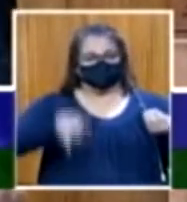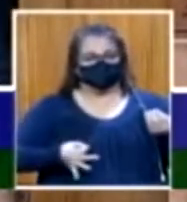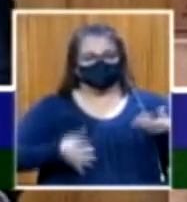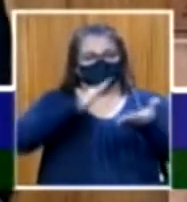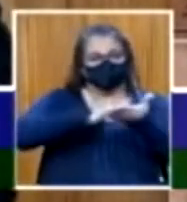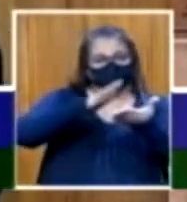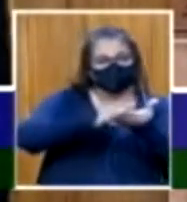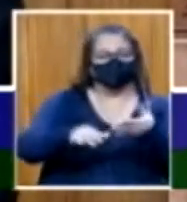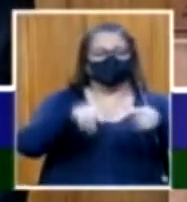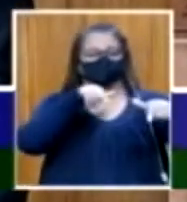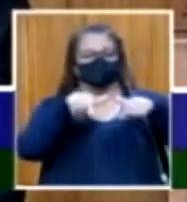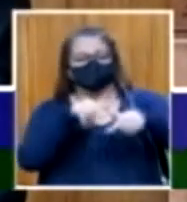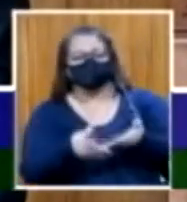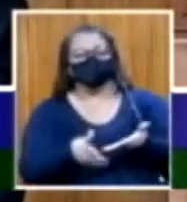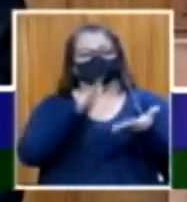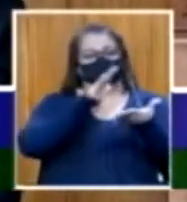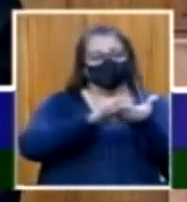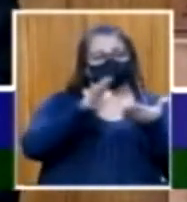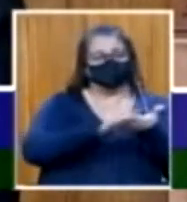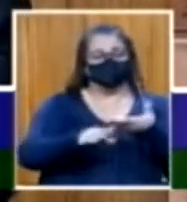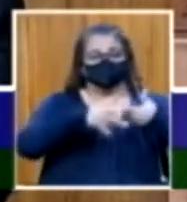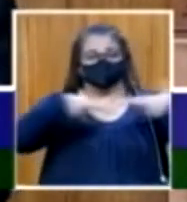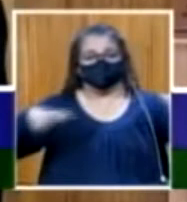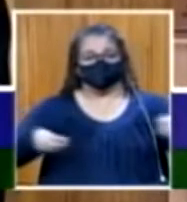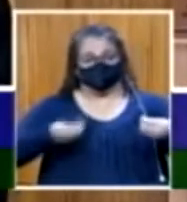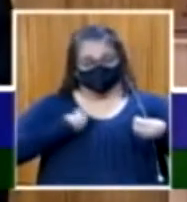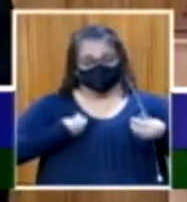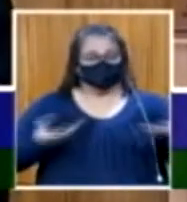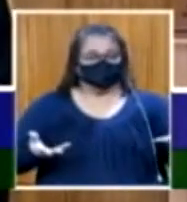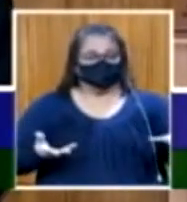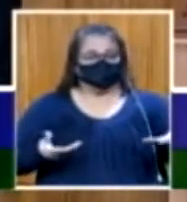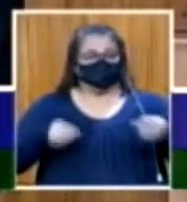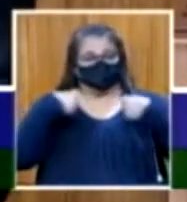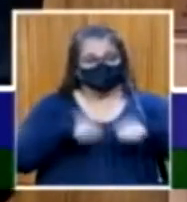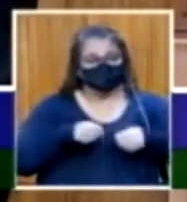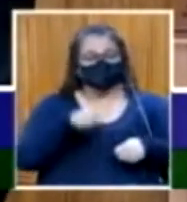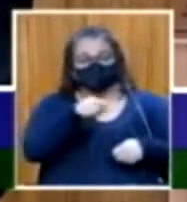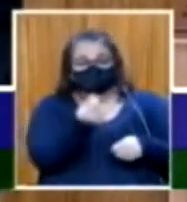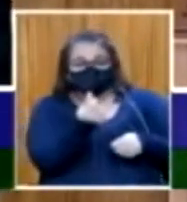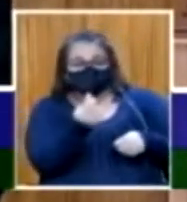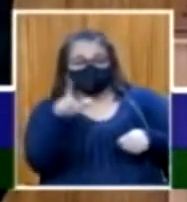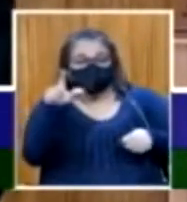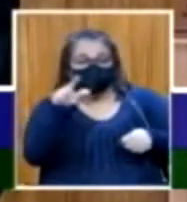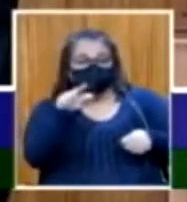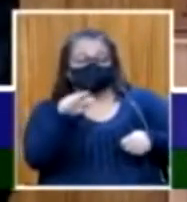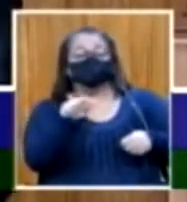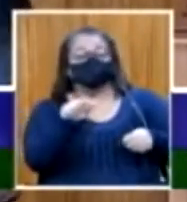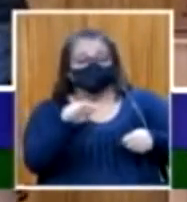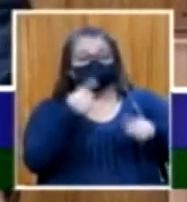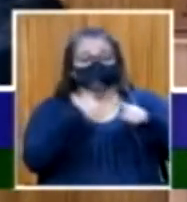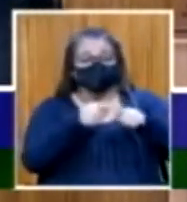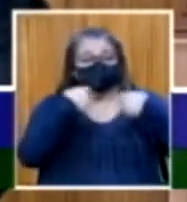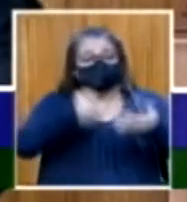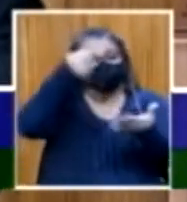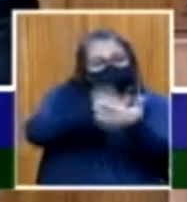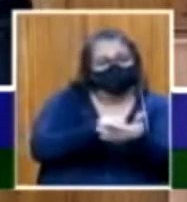no consumo de serviços essenciais. Nós estamos falando que essa pessoa vai ter menos dinheiro disponível porque vai ter que pagar